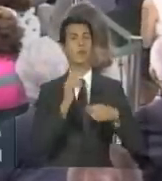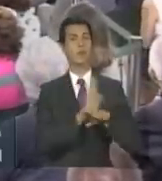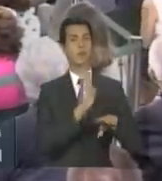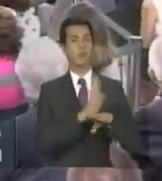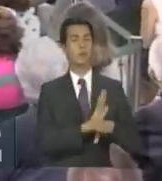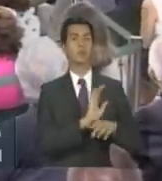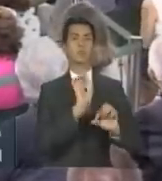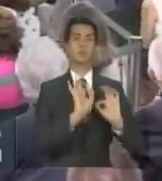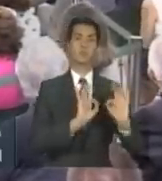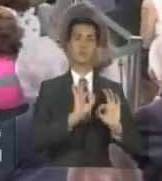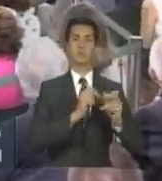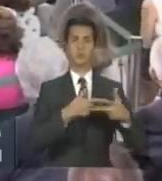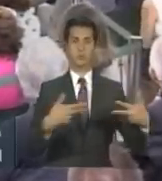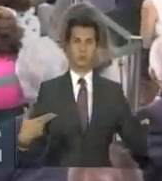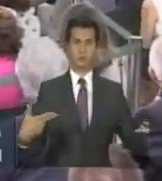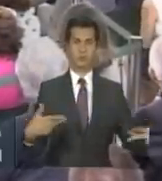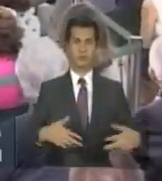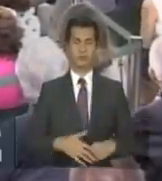E